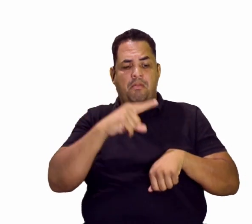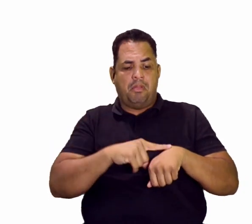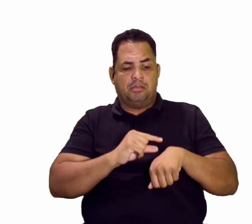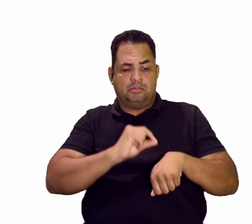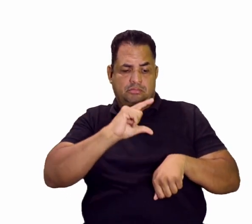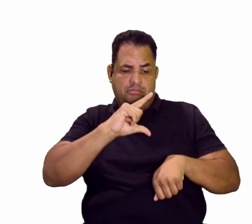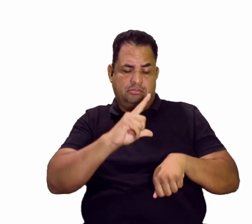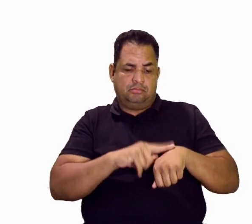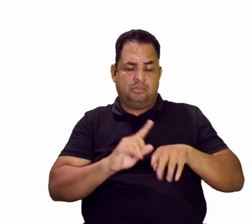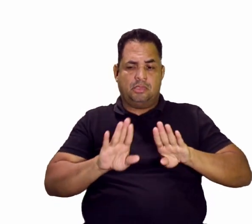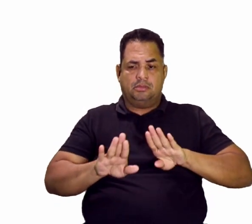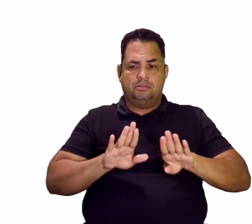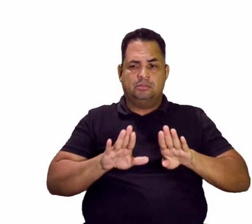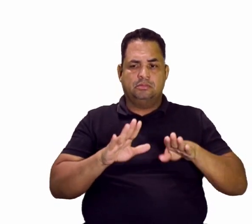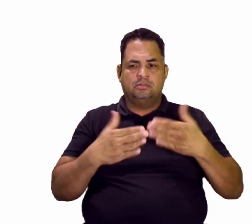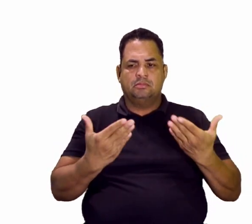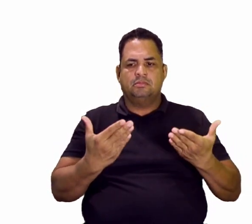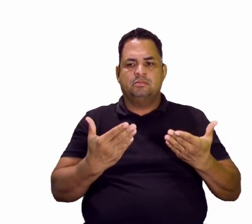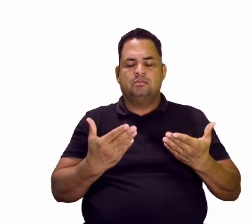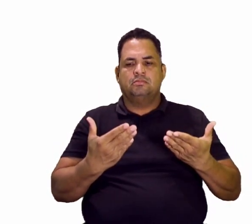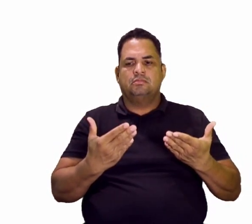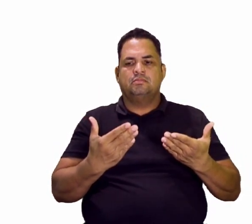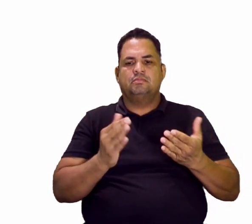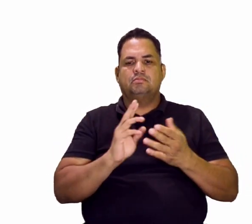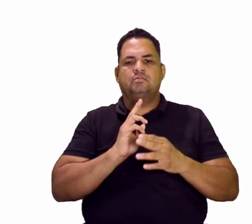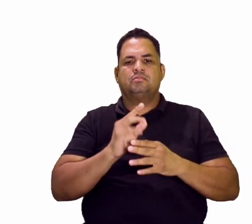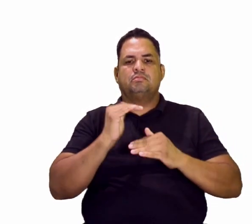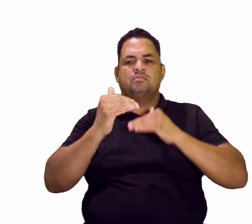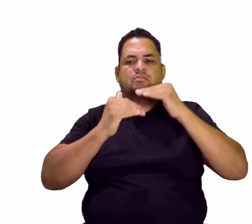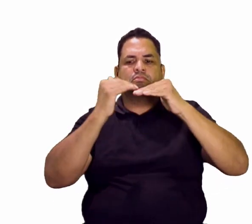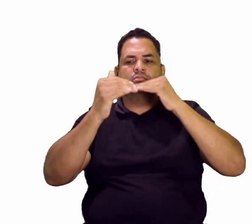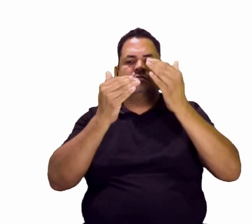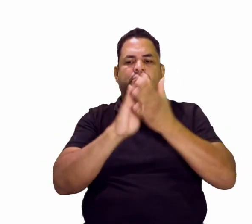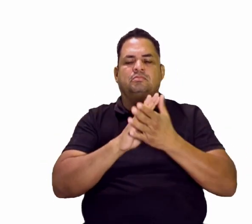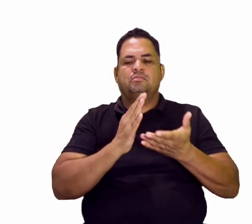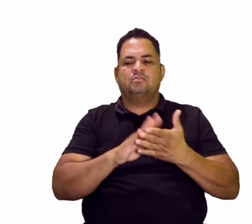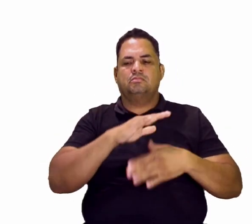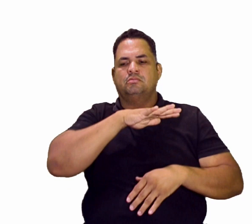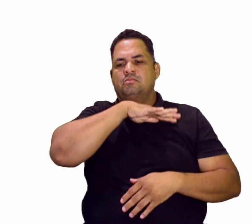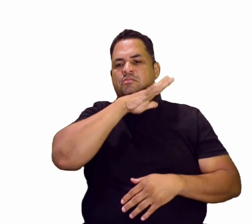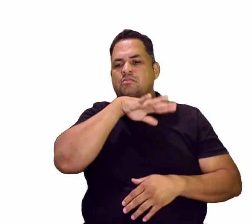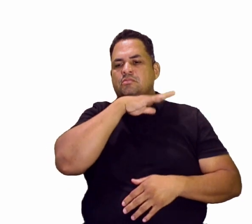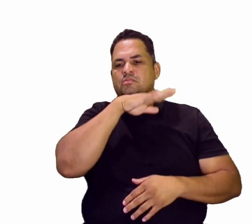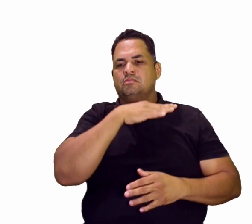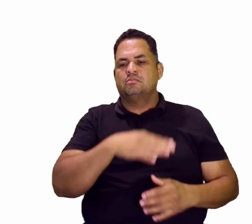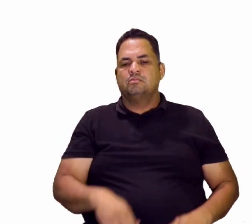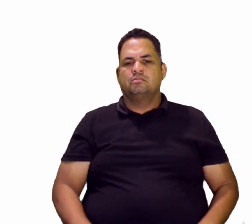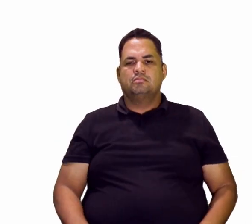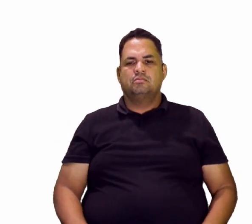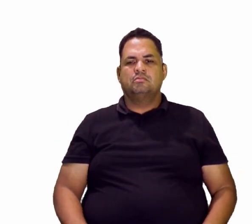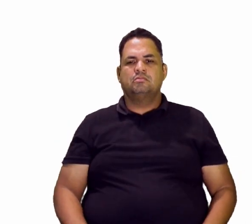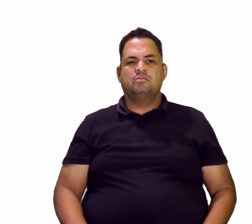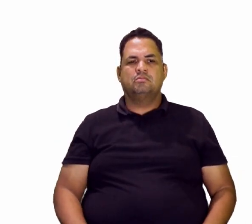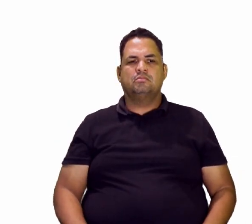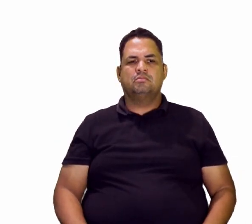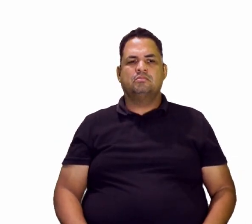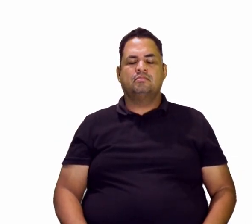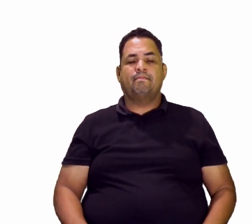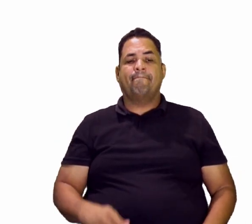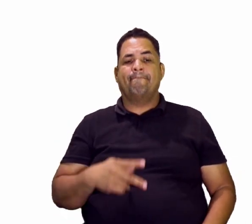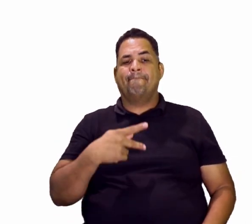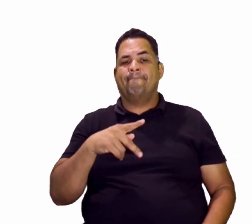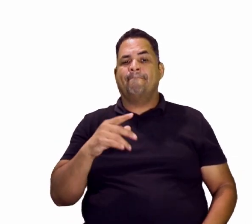vai depender muito aí do processo evolutivo desses animais, tá? Para que